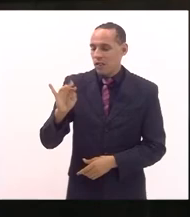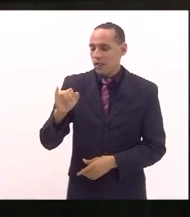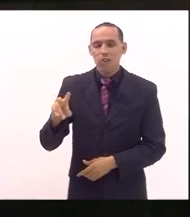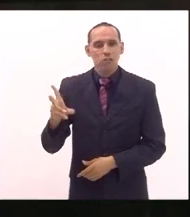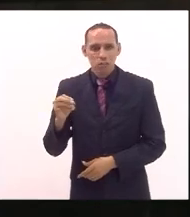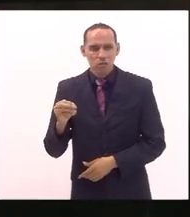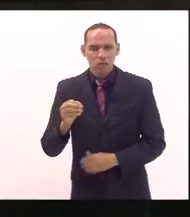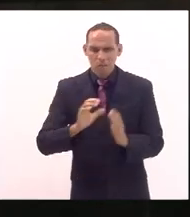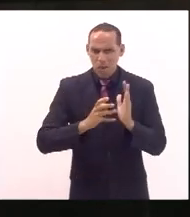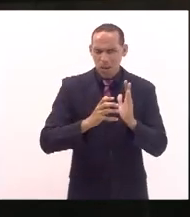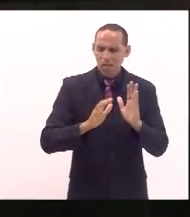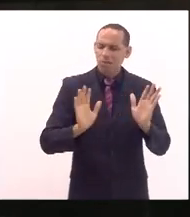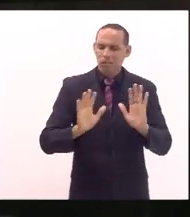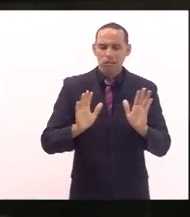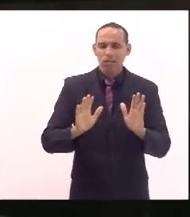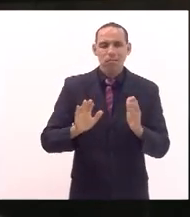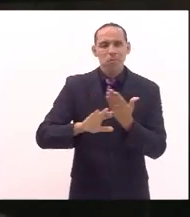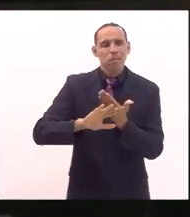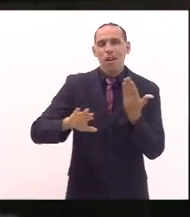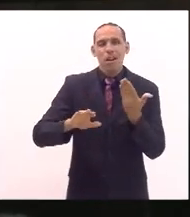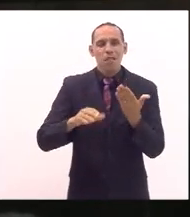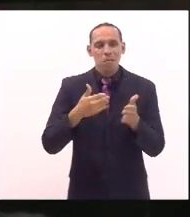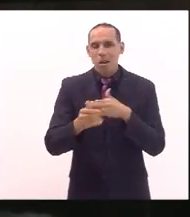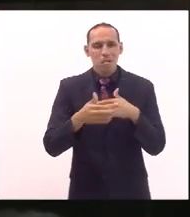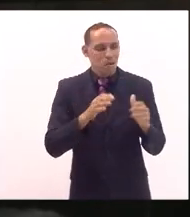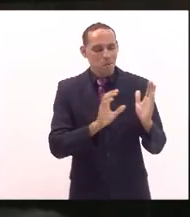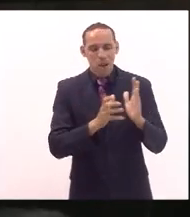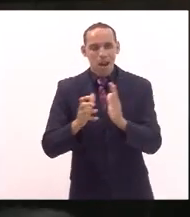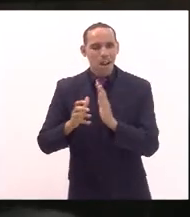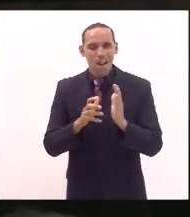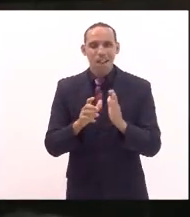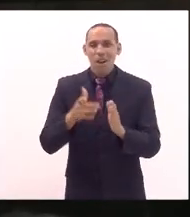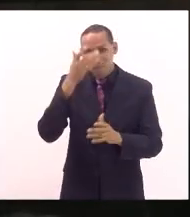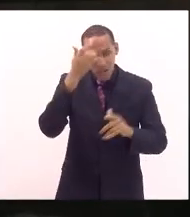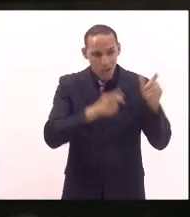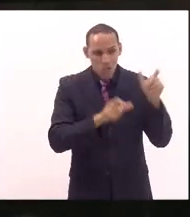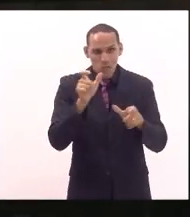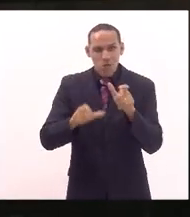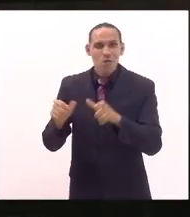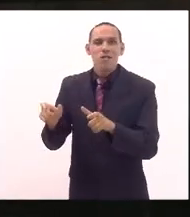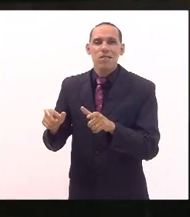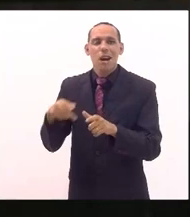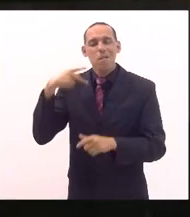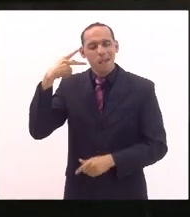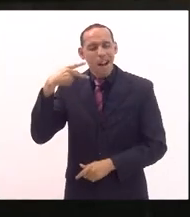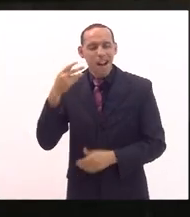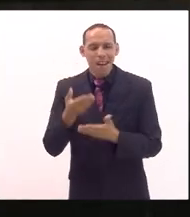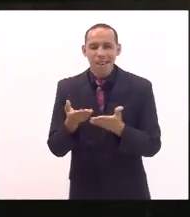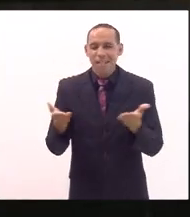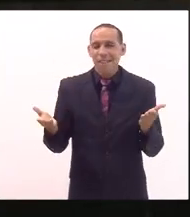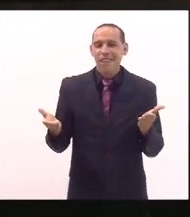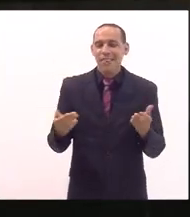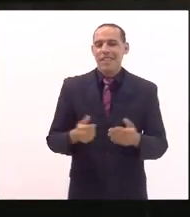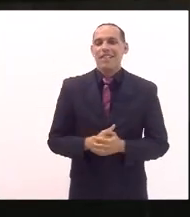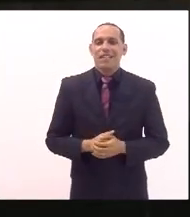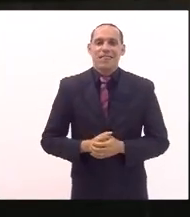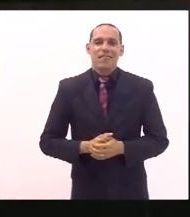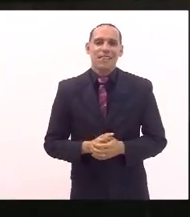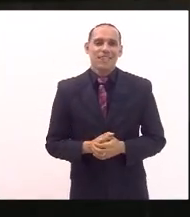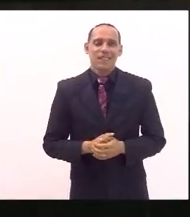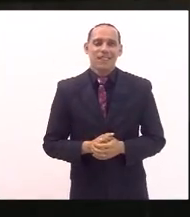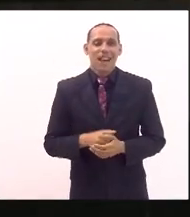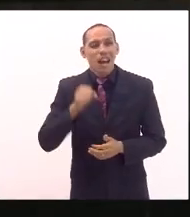partidariamente é apartidário São pessoas que as pessoas não parlamentares né são